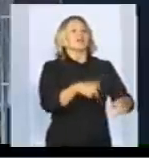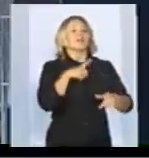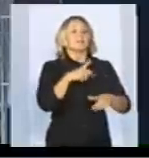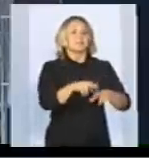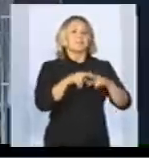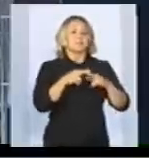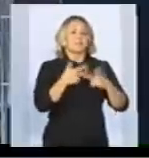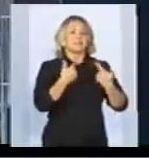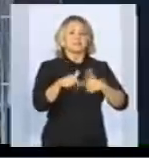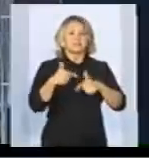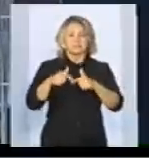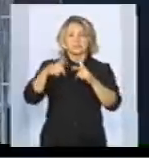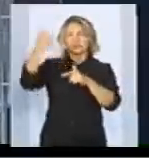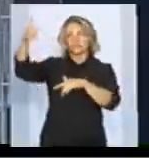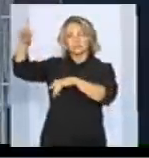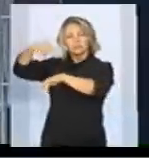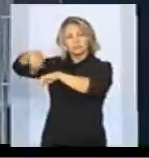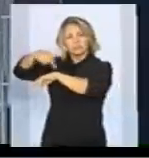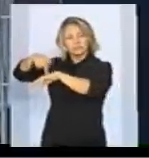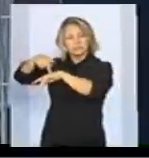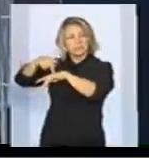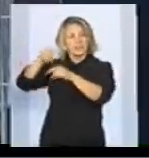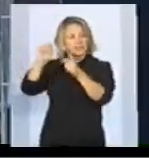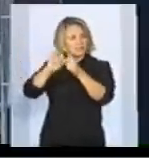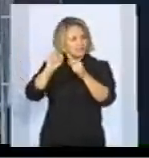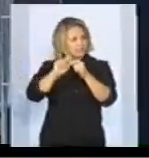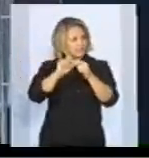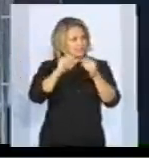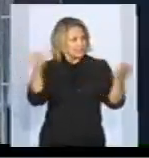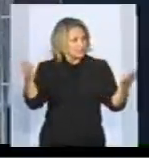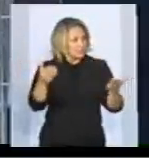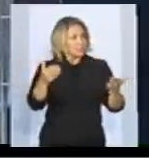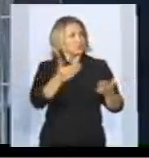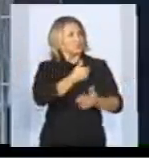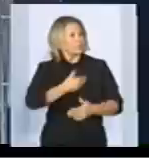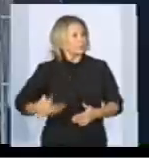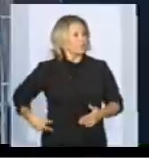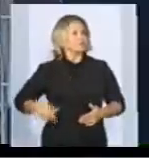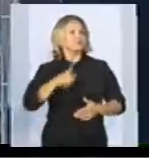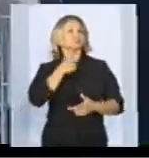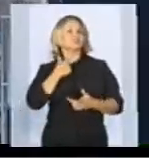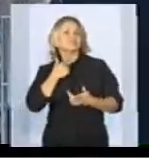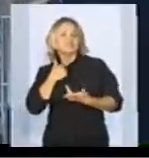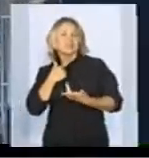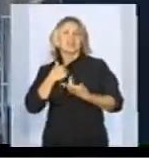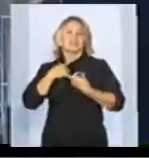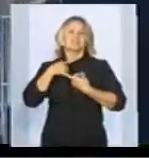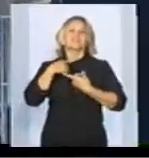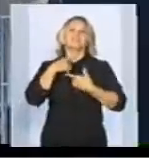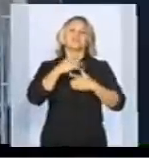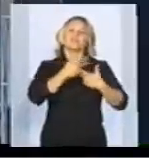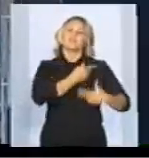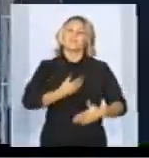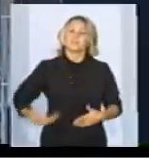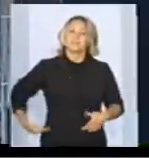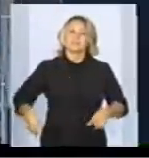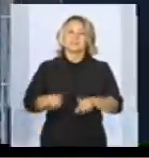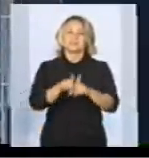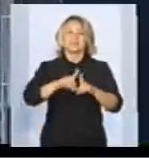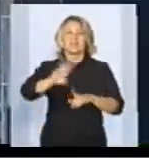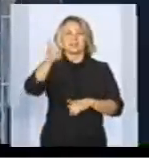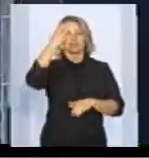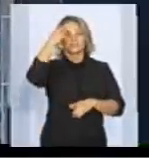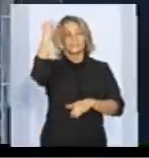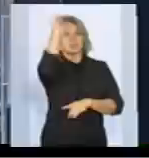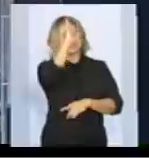por Produções estrangeiras ao fazê-lo o Estado está defendendo o interesse público a cultura nacional e a liberdade de expressão